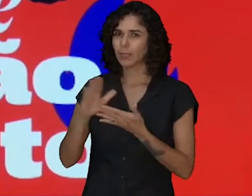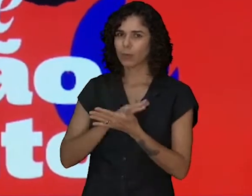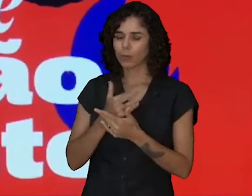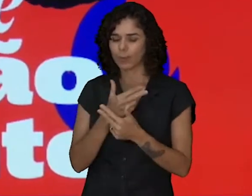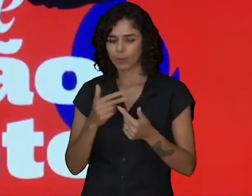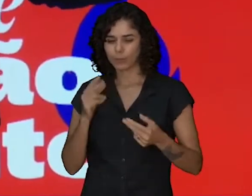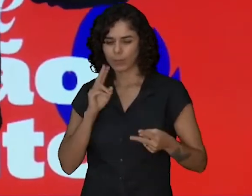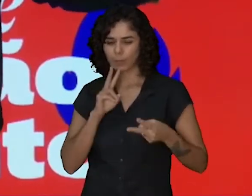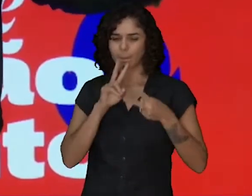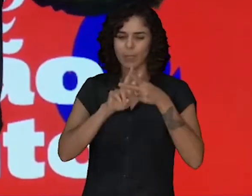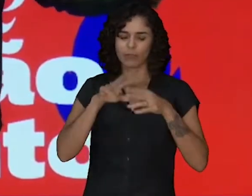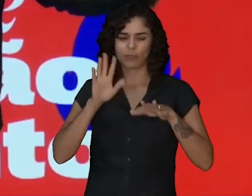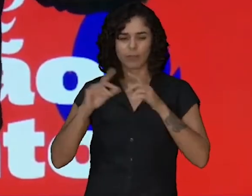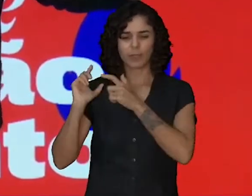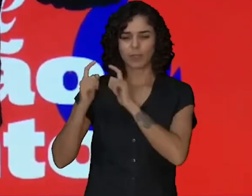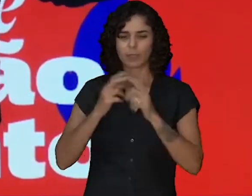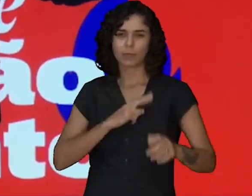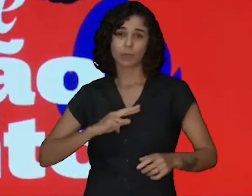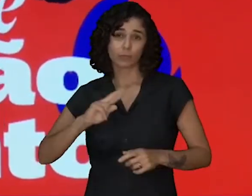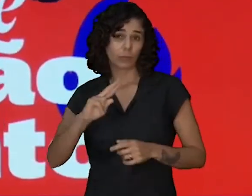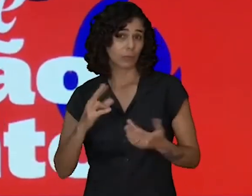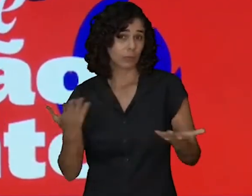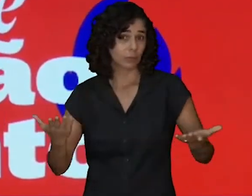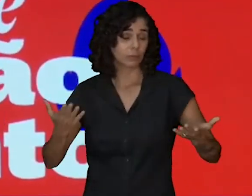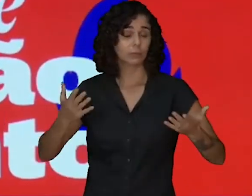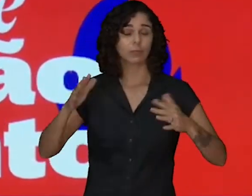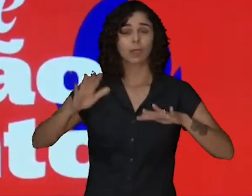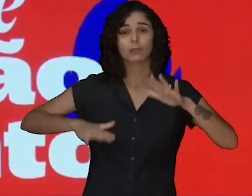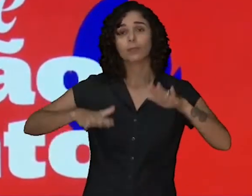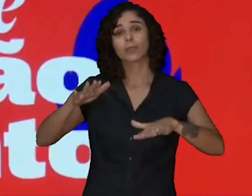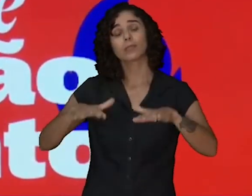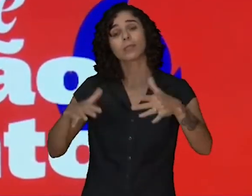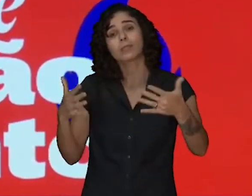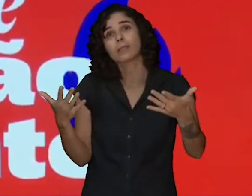ser tradição religiosa, podem ser